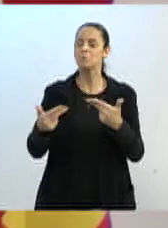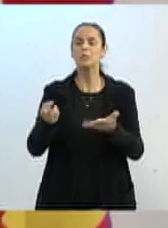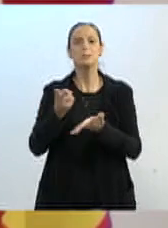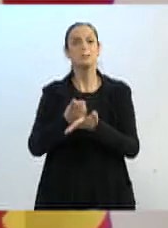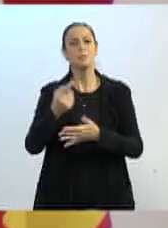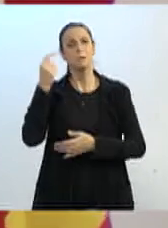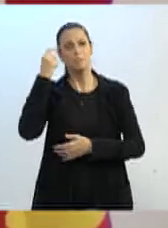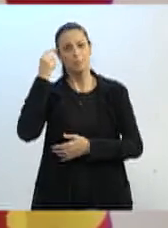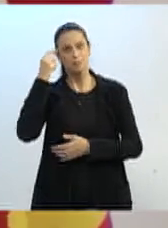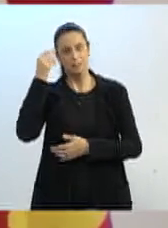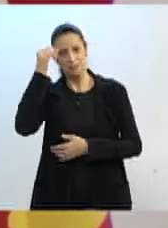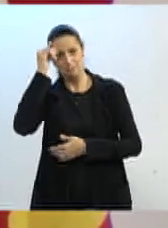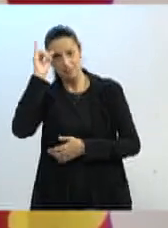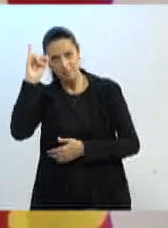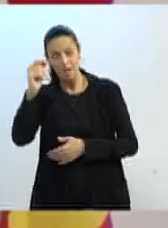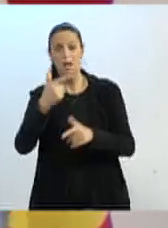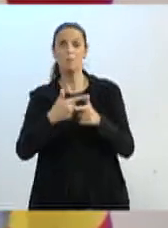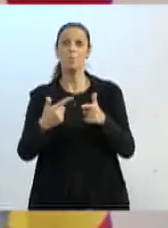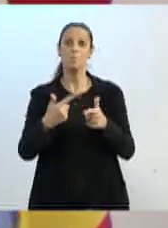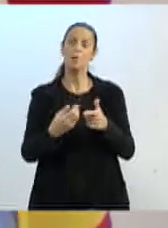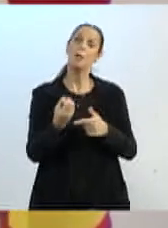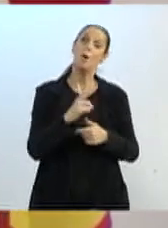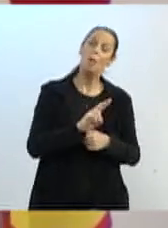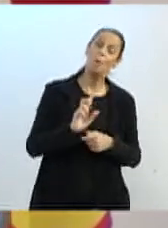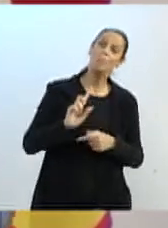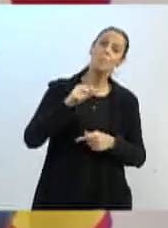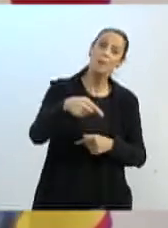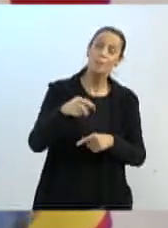manutenção presenciar ia isso nessa tarde boa tarde e